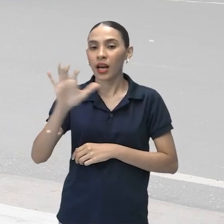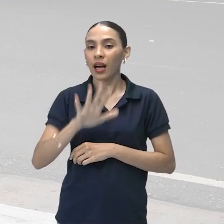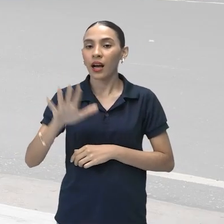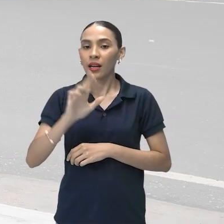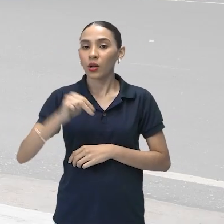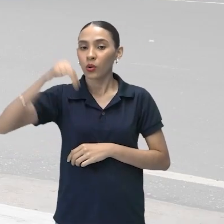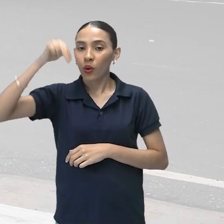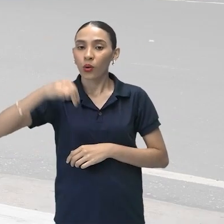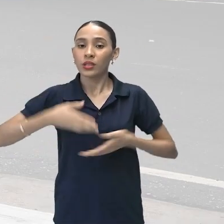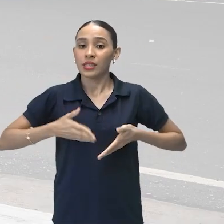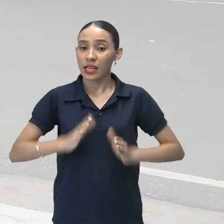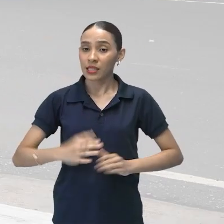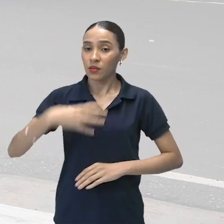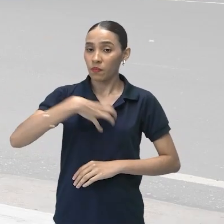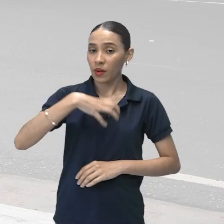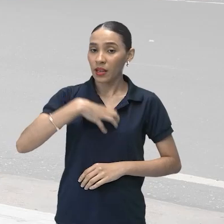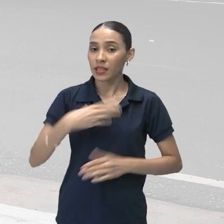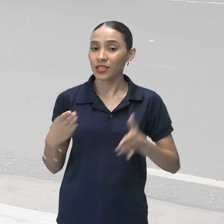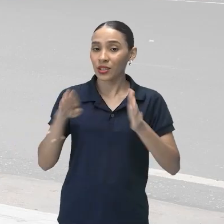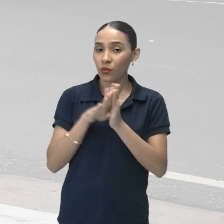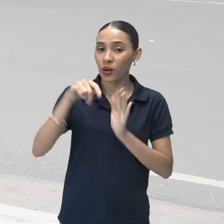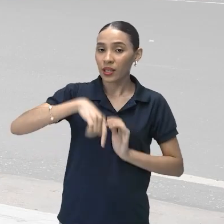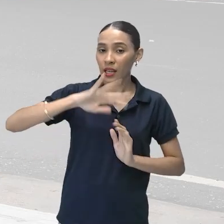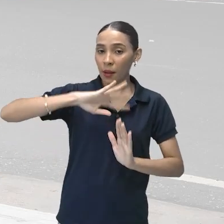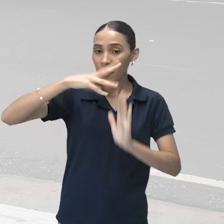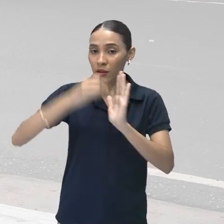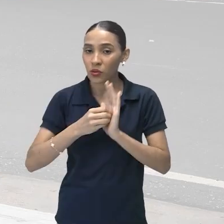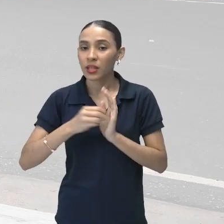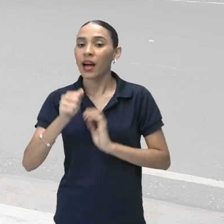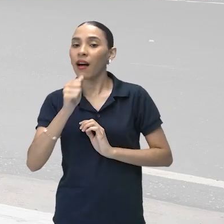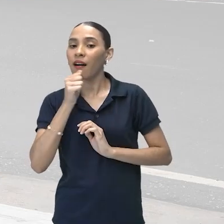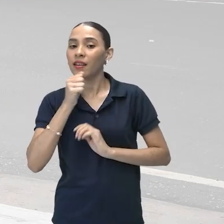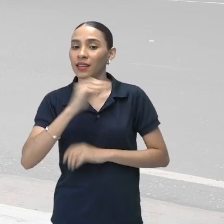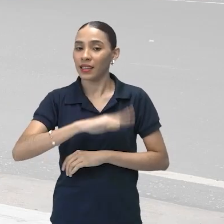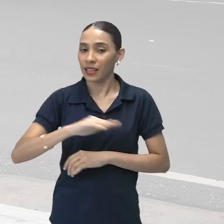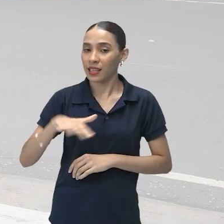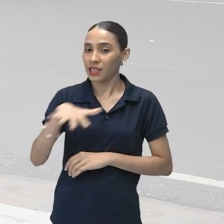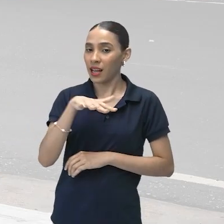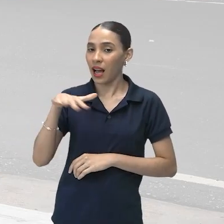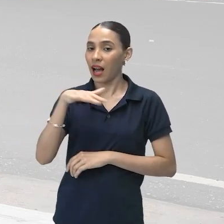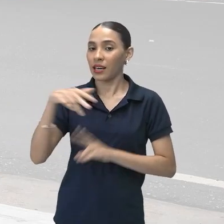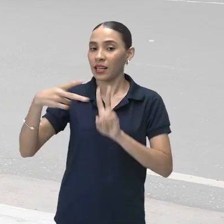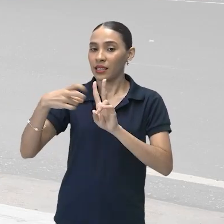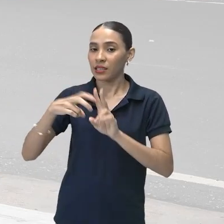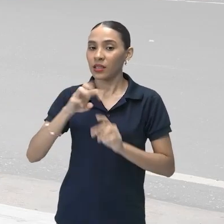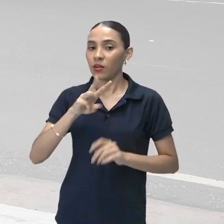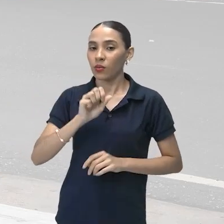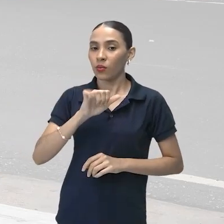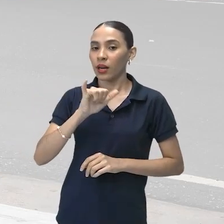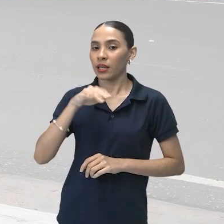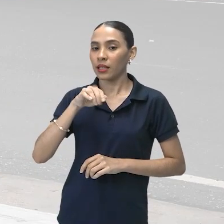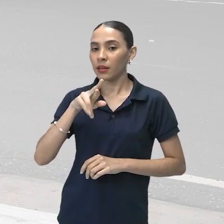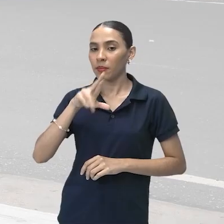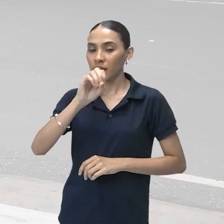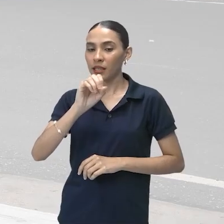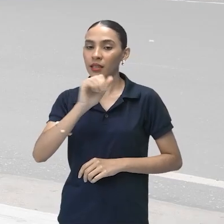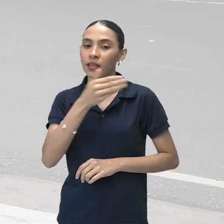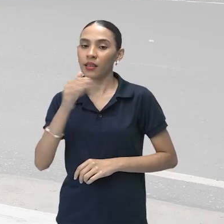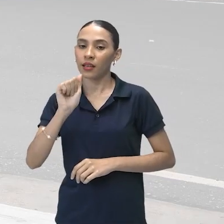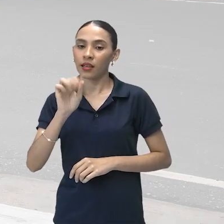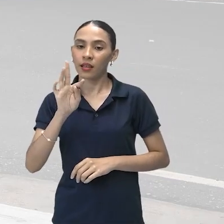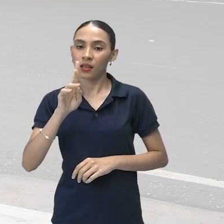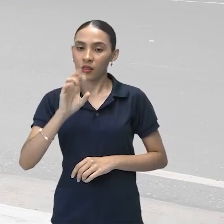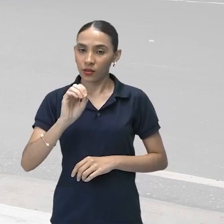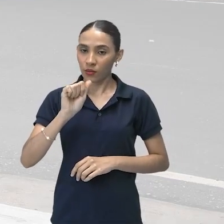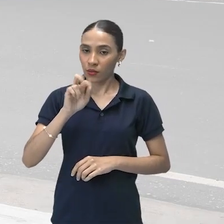na Bahia, chegou ao Amazonas ainda criança dentro da área indígena Waimiri-Atruari, onde começou a